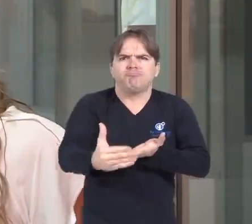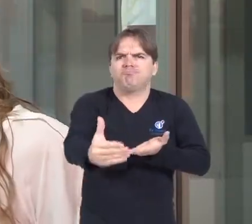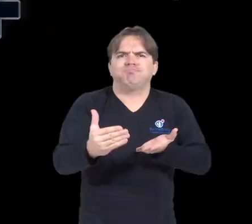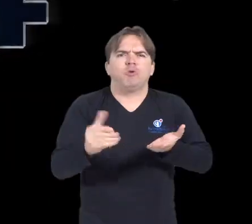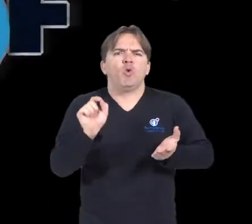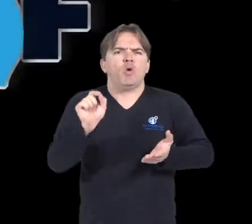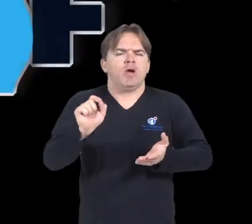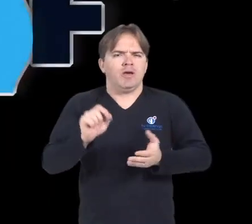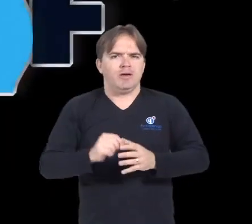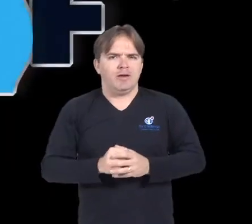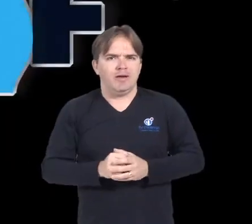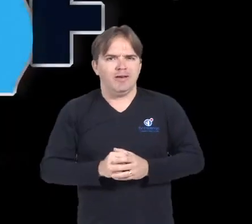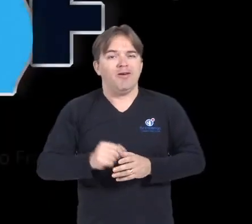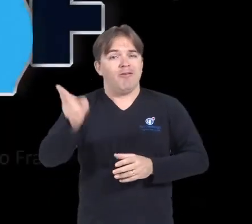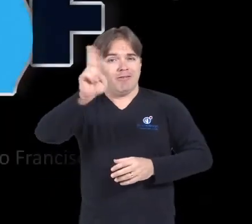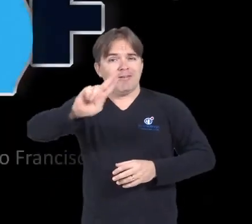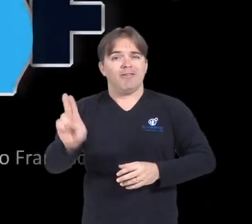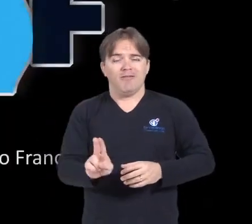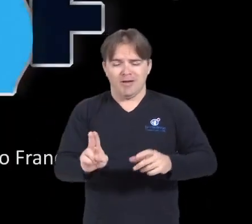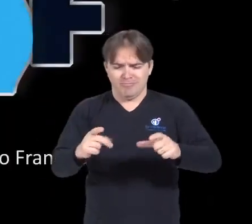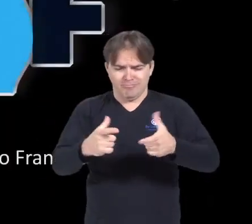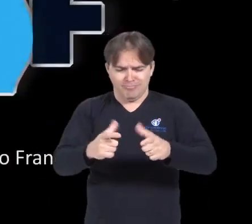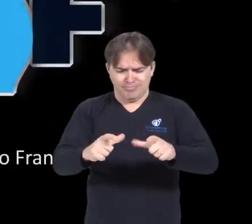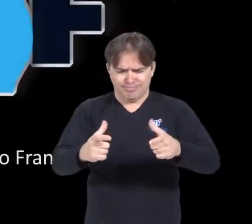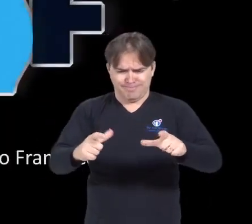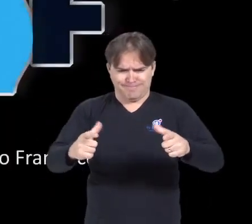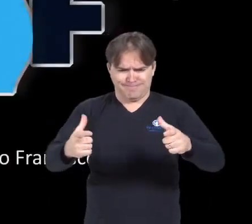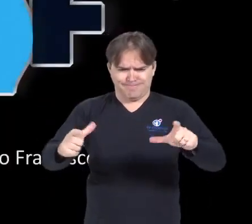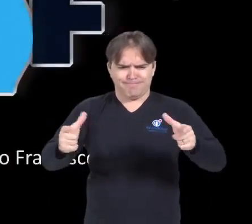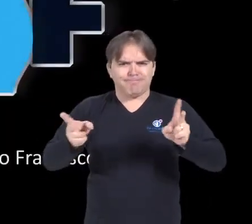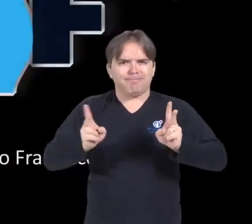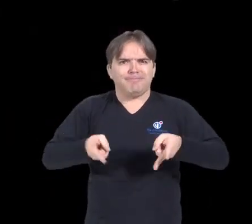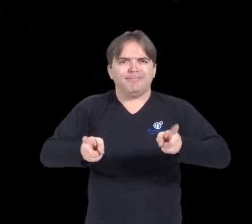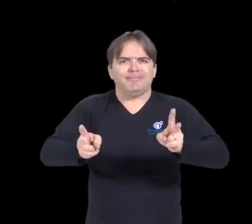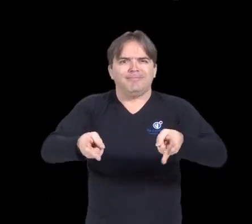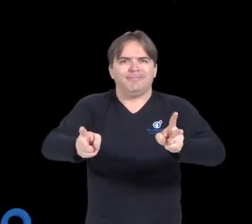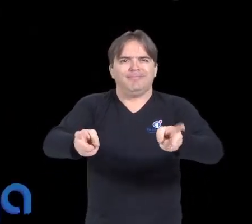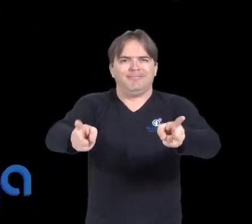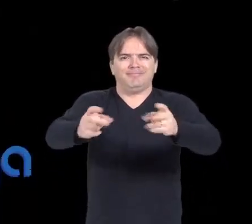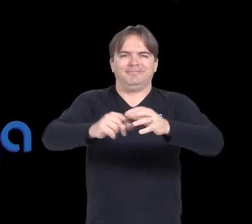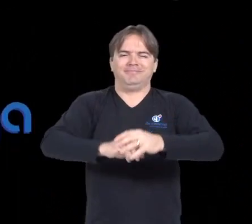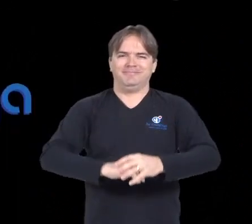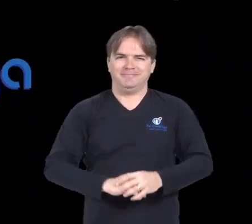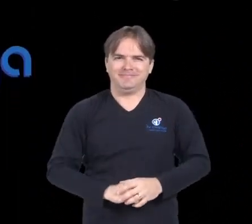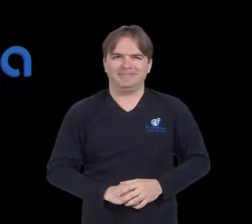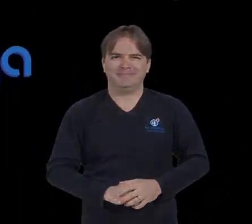para frente. Univasf, uma universidade que não para de crescer.